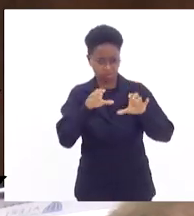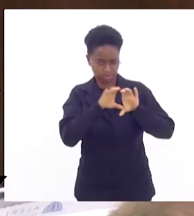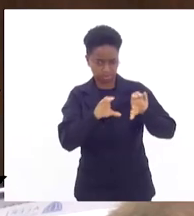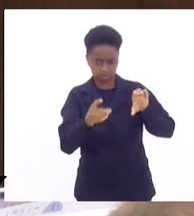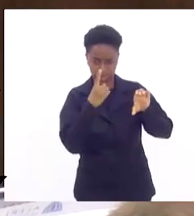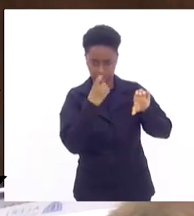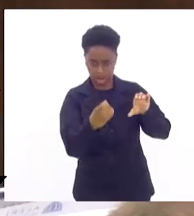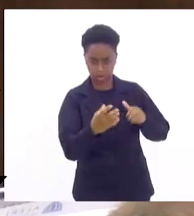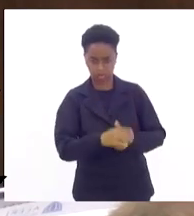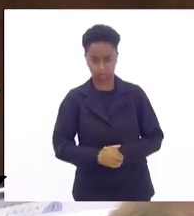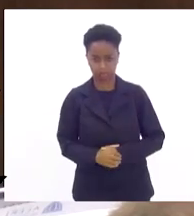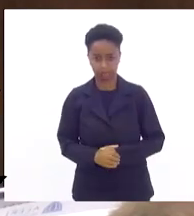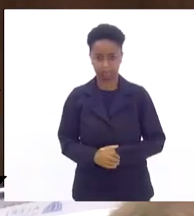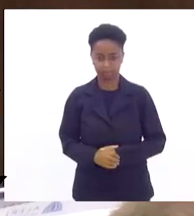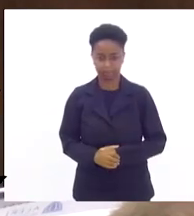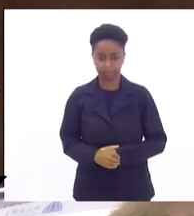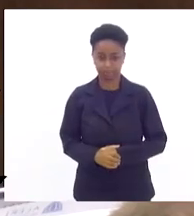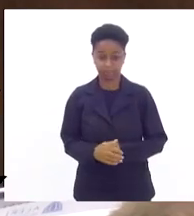E